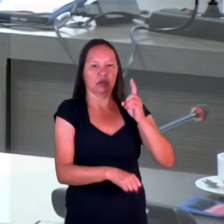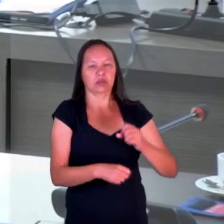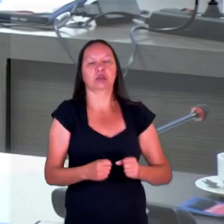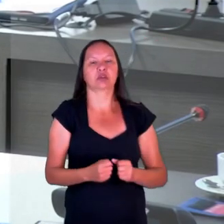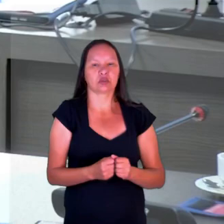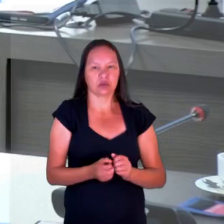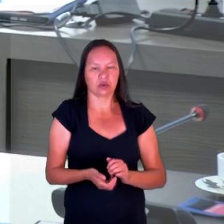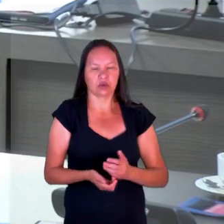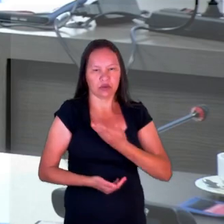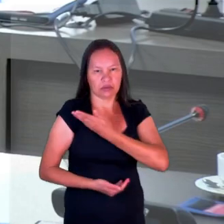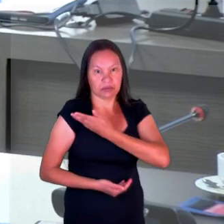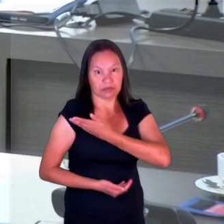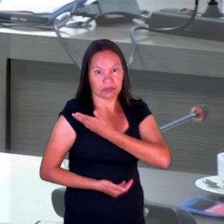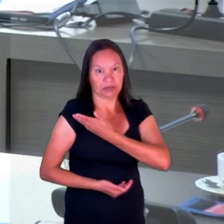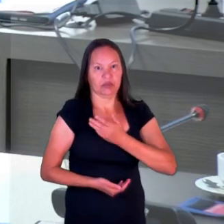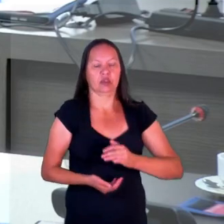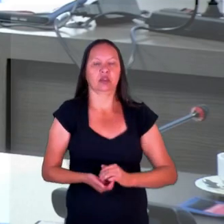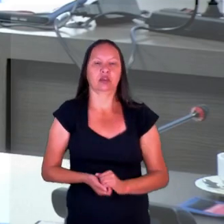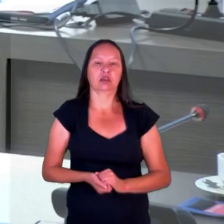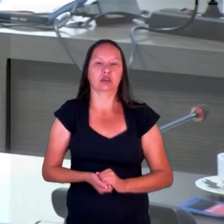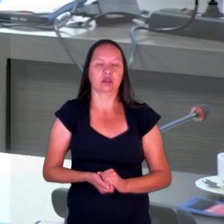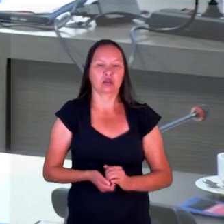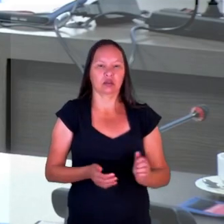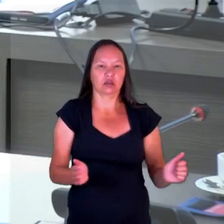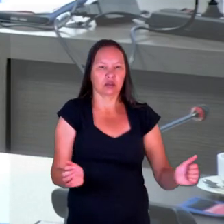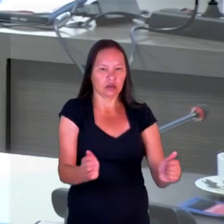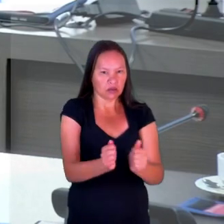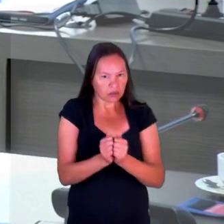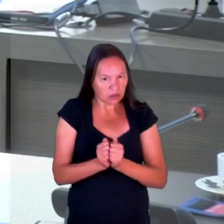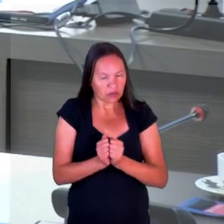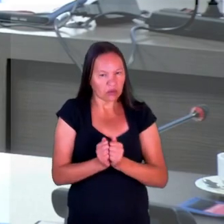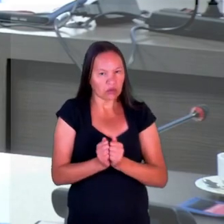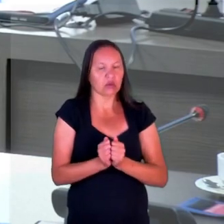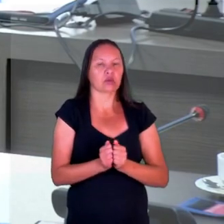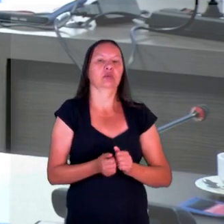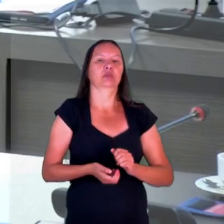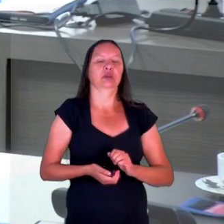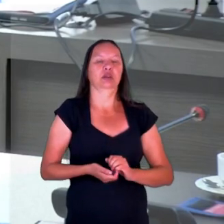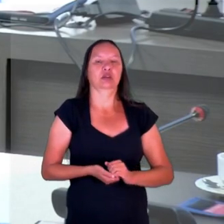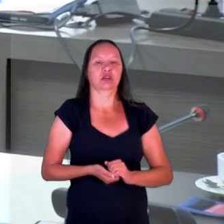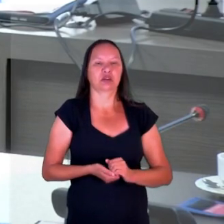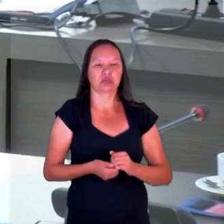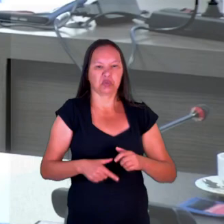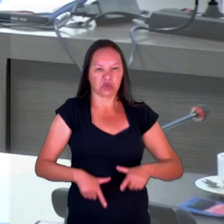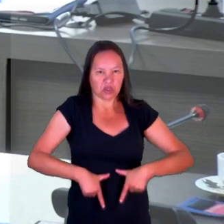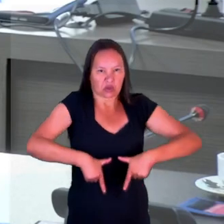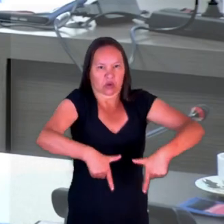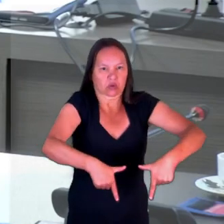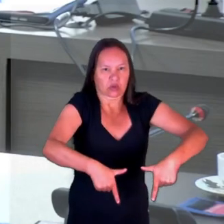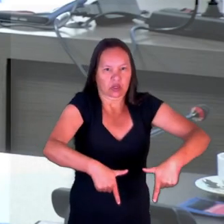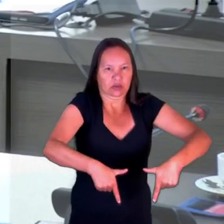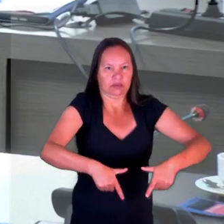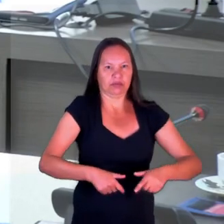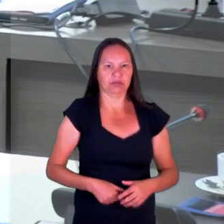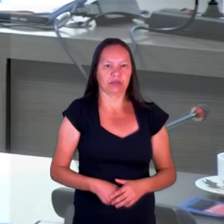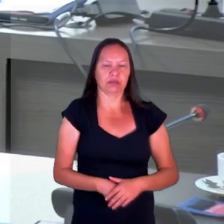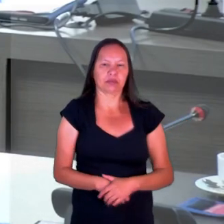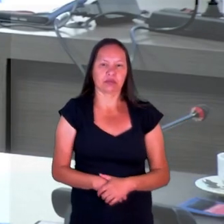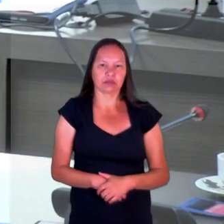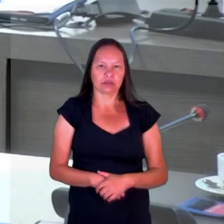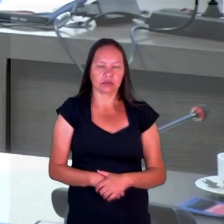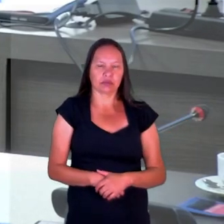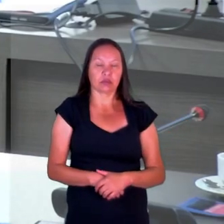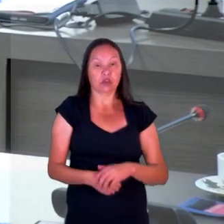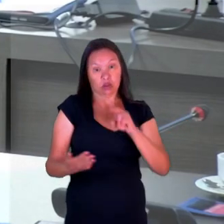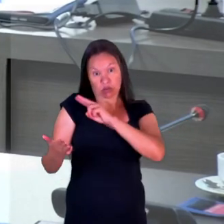querida amiga e companheira de muitas batalhas né andr eu eu